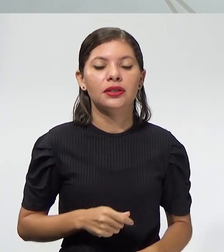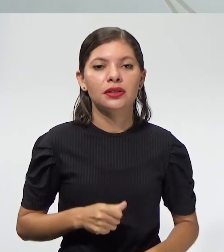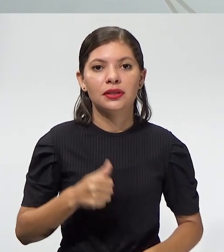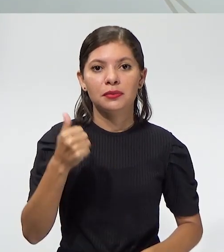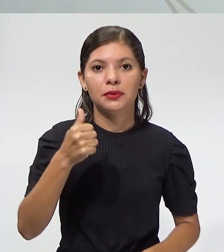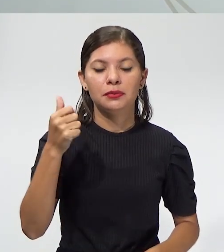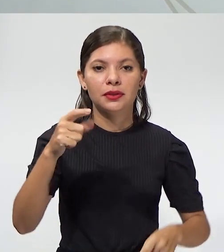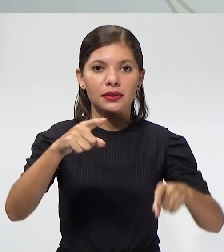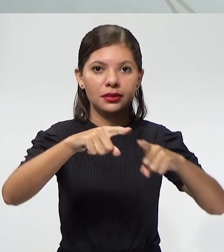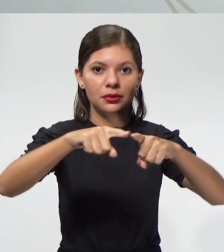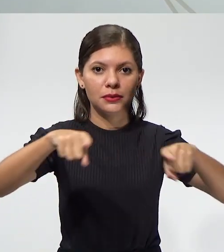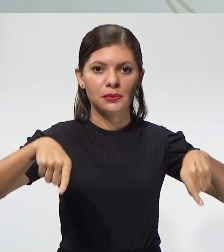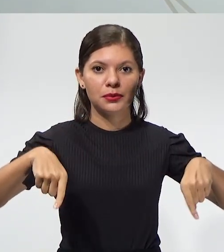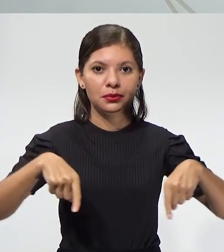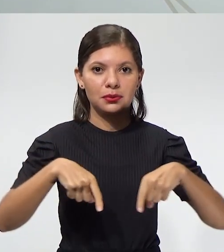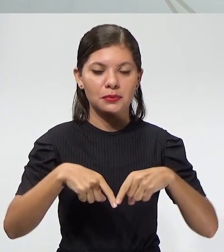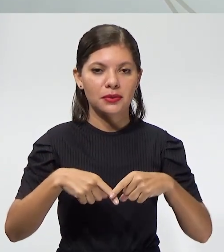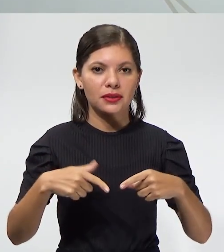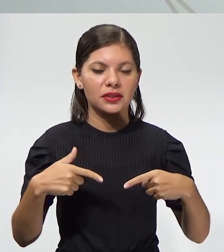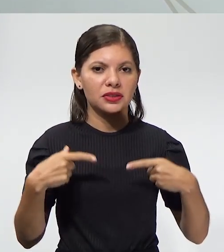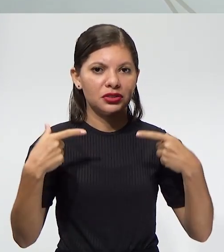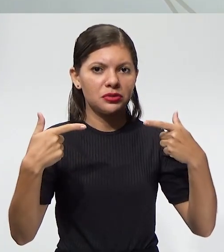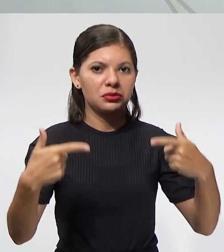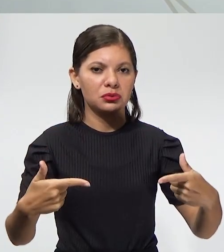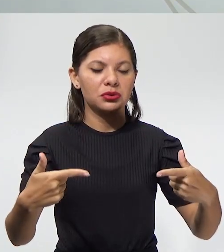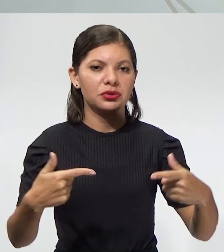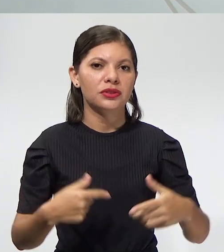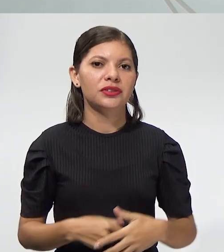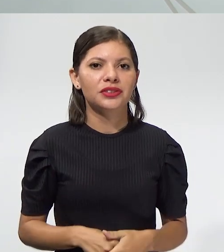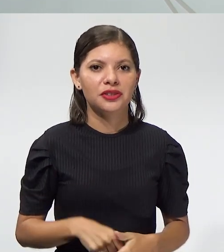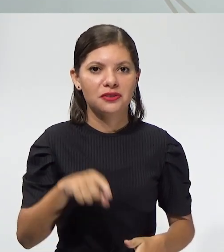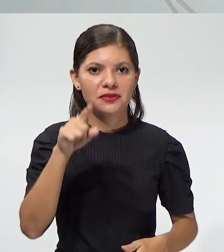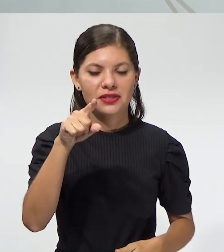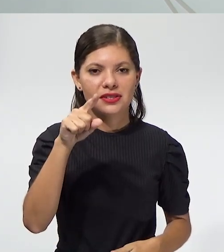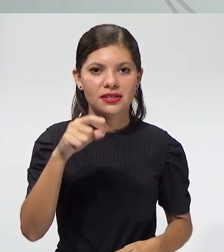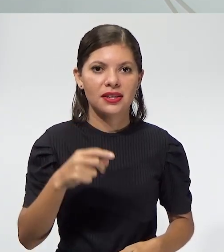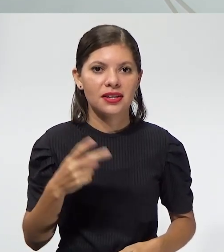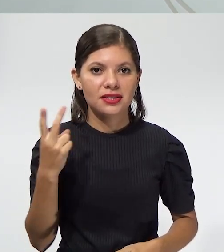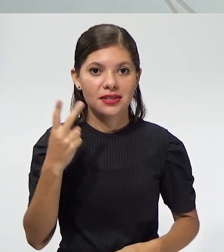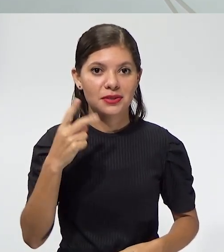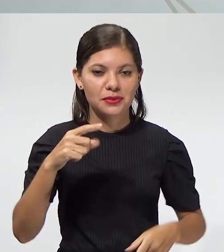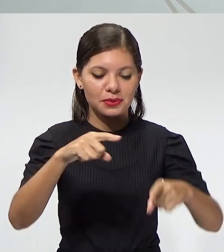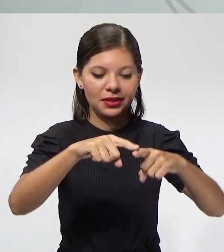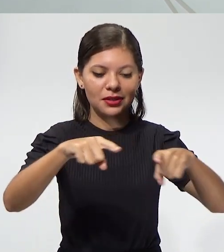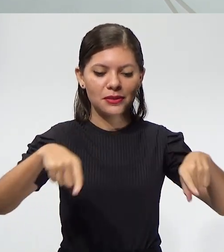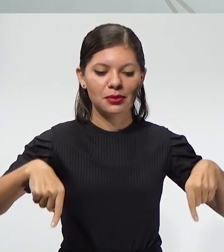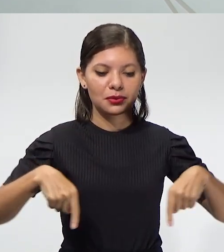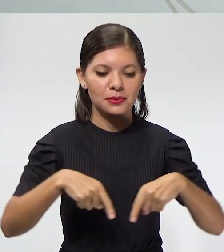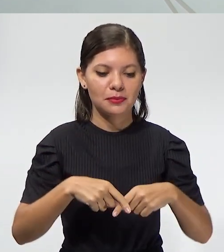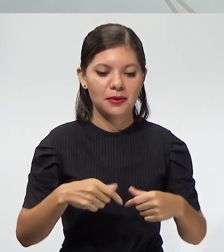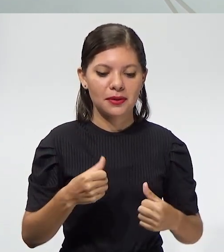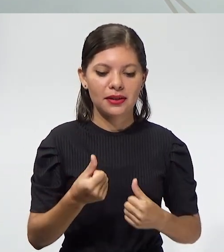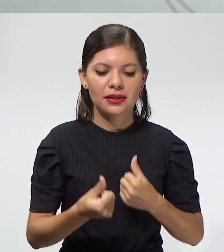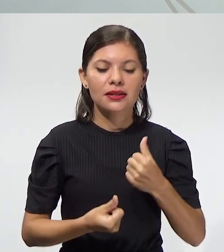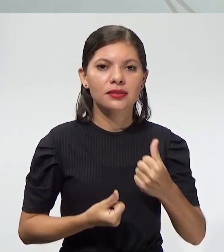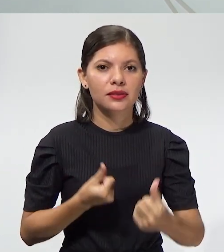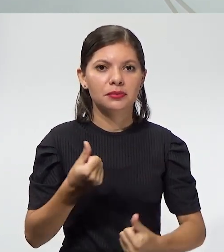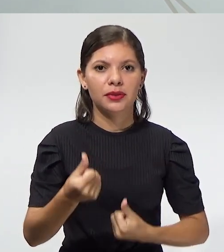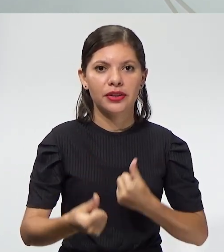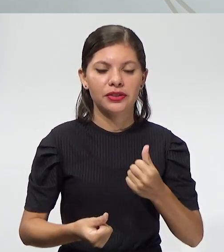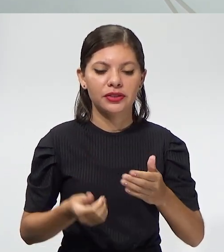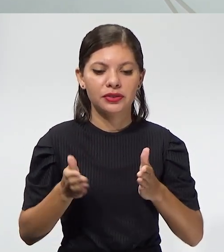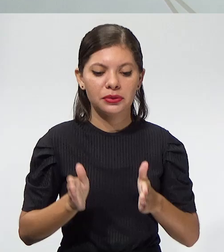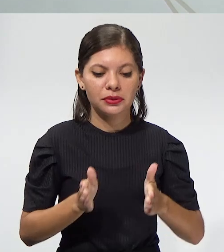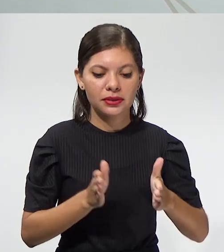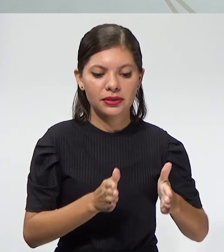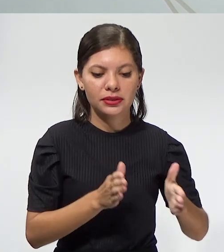nós temos essa atitude de ousadia. Então, a cada disciplina, a cada semestre, a gente organiza e